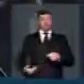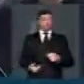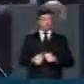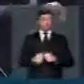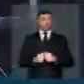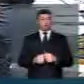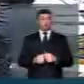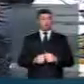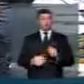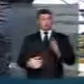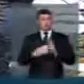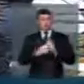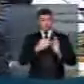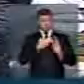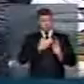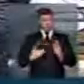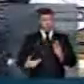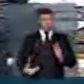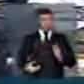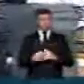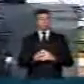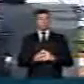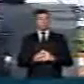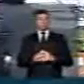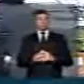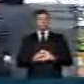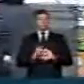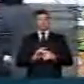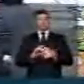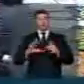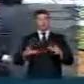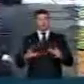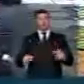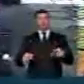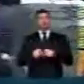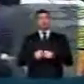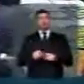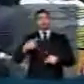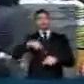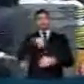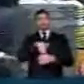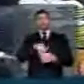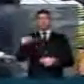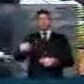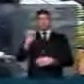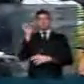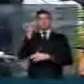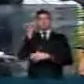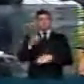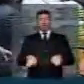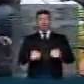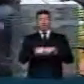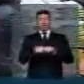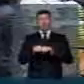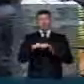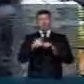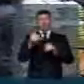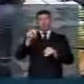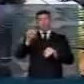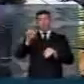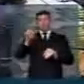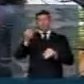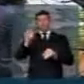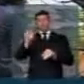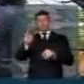depois do concurso público. A autonomia, e votamos no Rio Grande do Sul a isonomia de promotor com juiz.